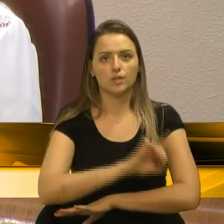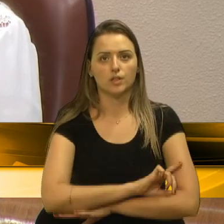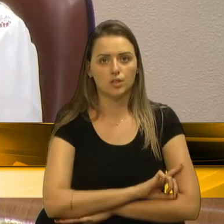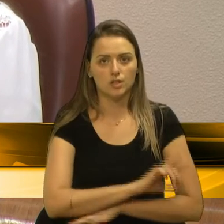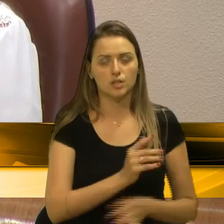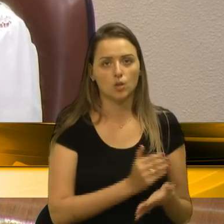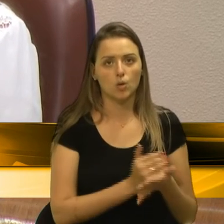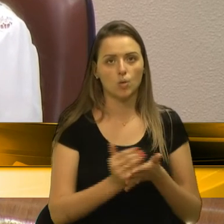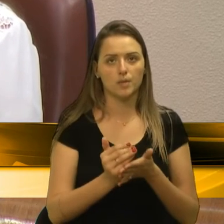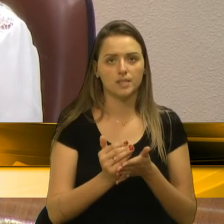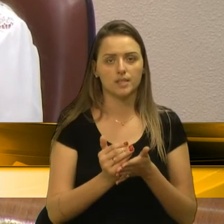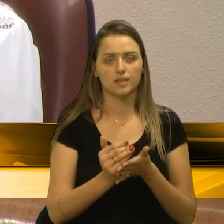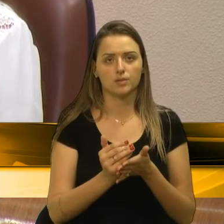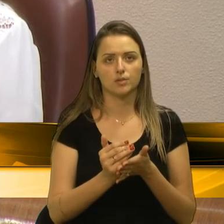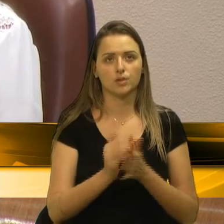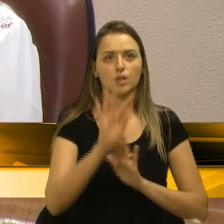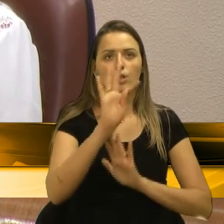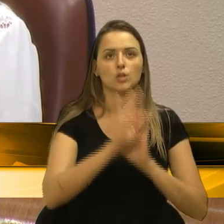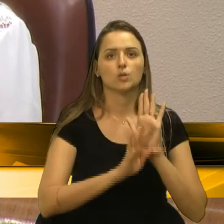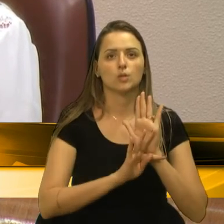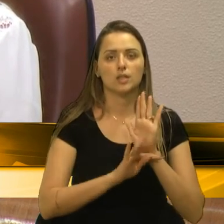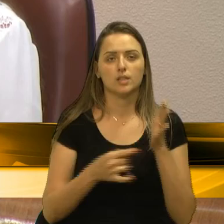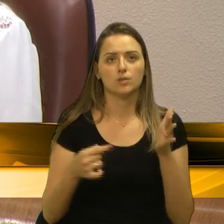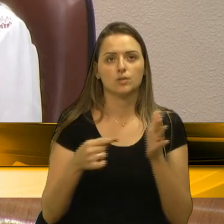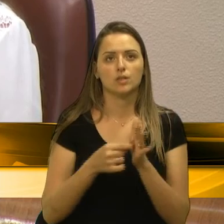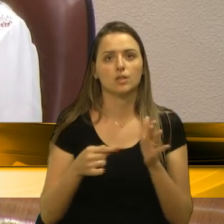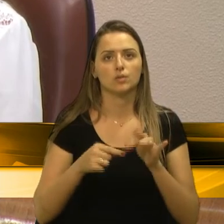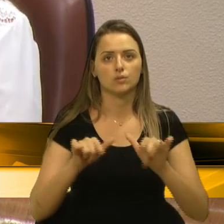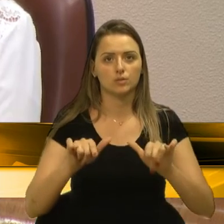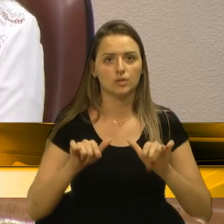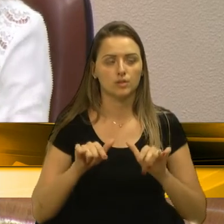da citação, notificação do denunciado,